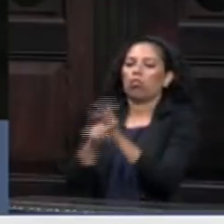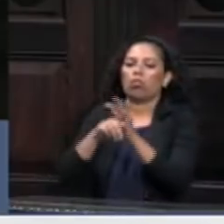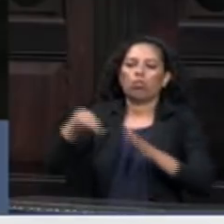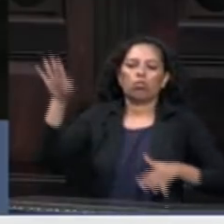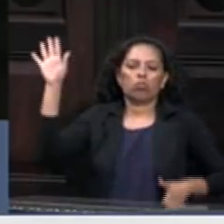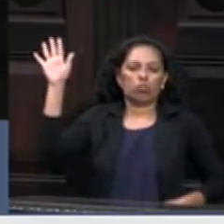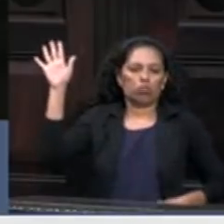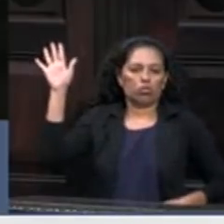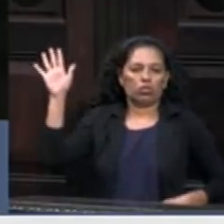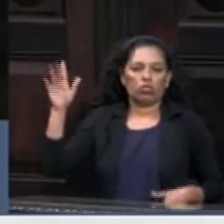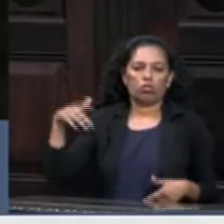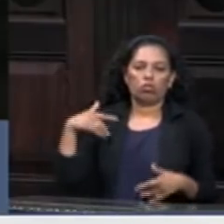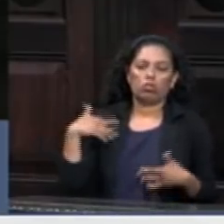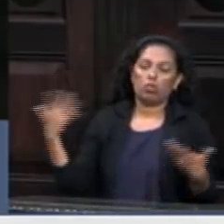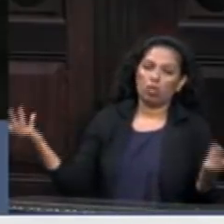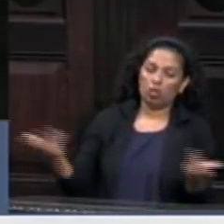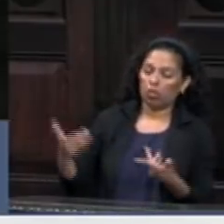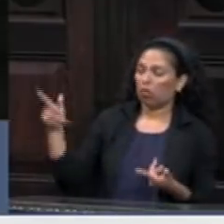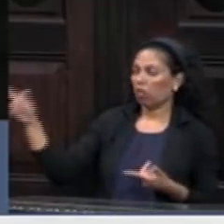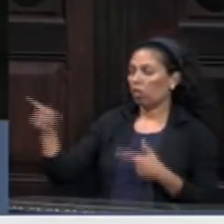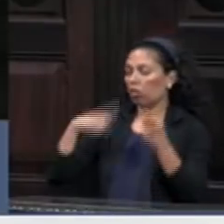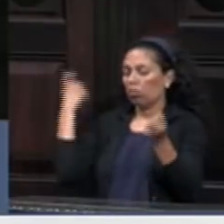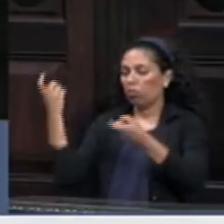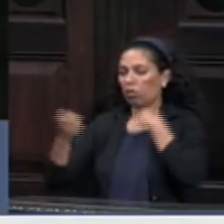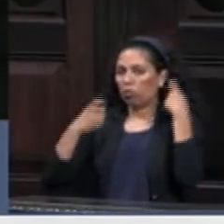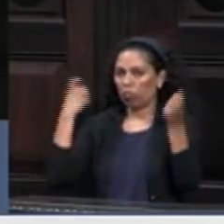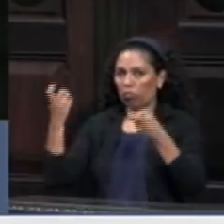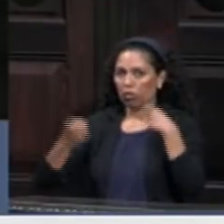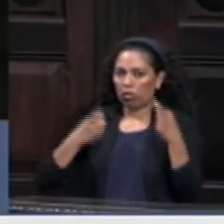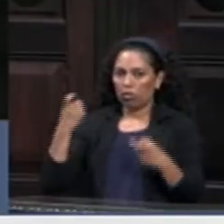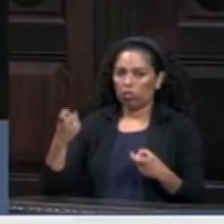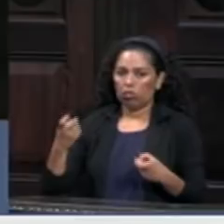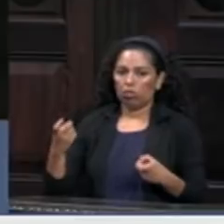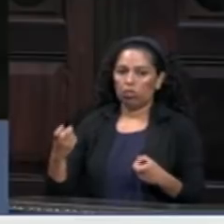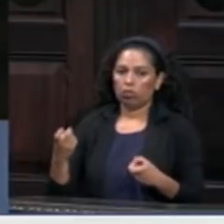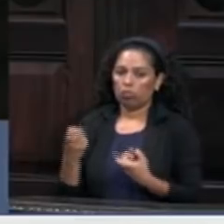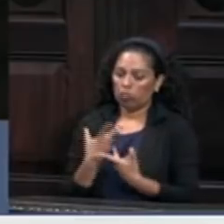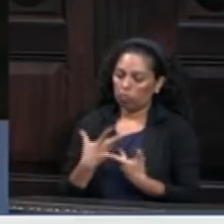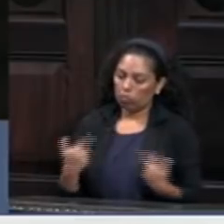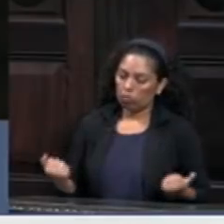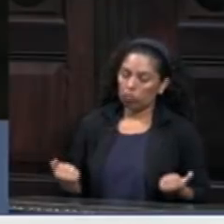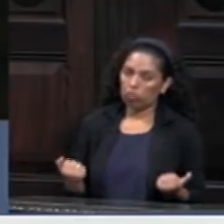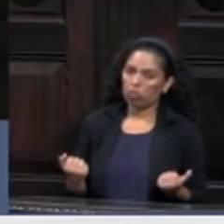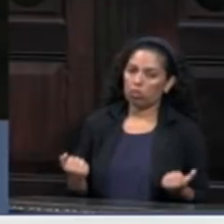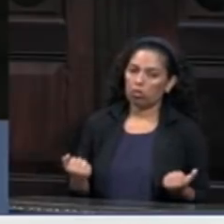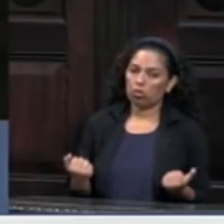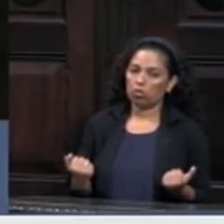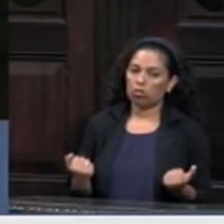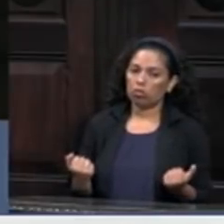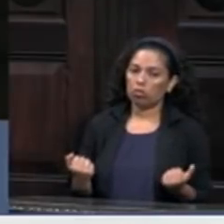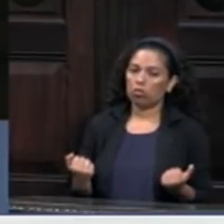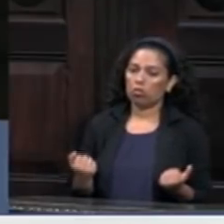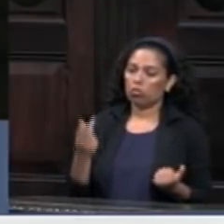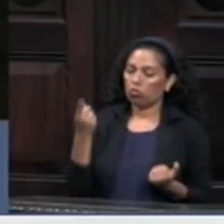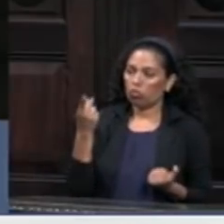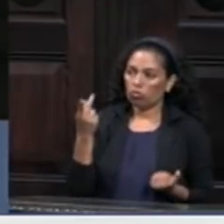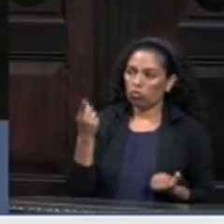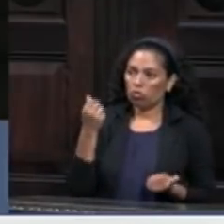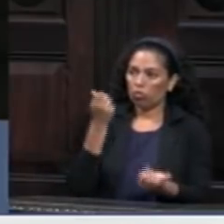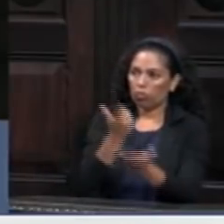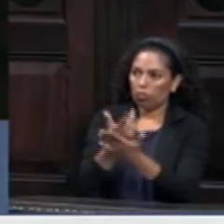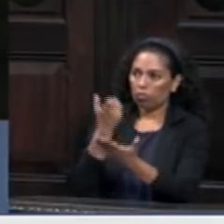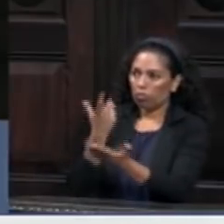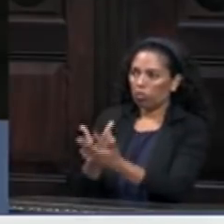verdade, ainda não houve uma preocupação com as questões do déficit de receita.